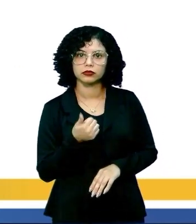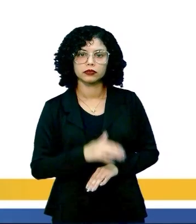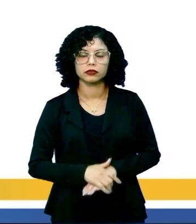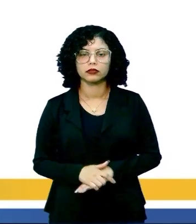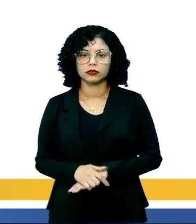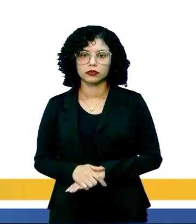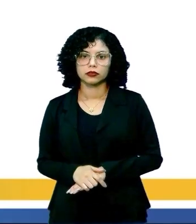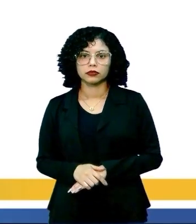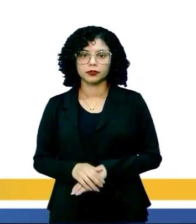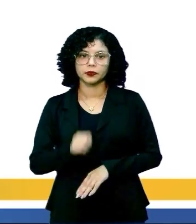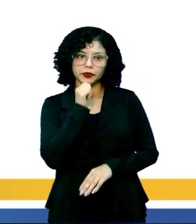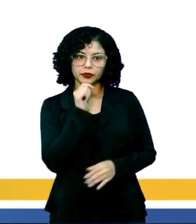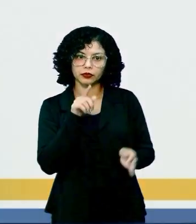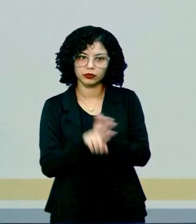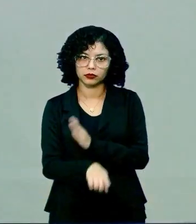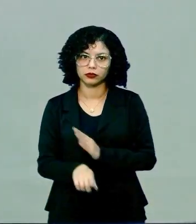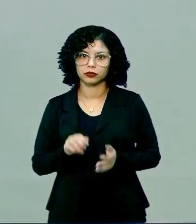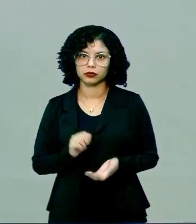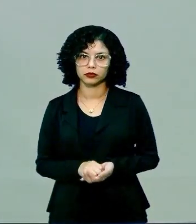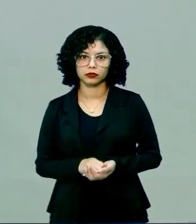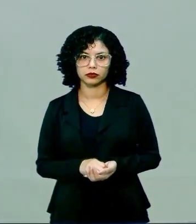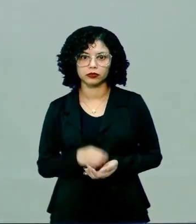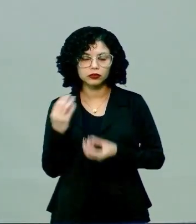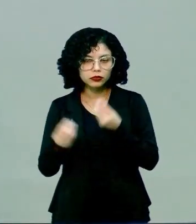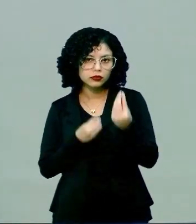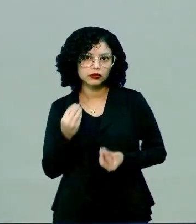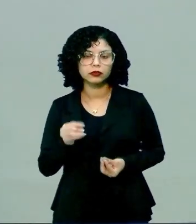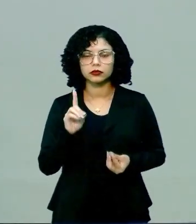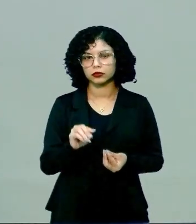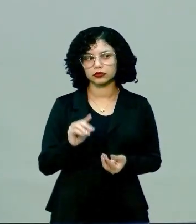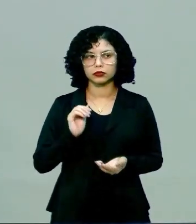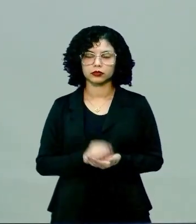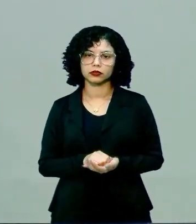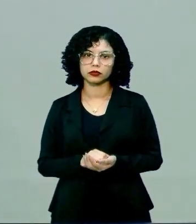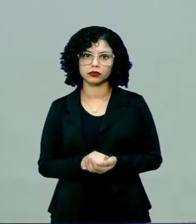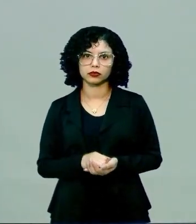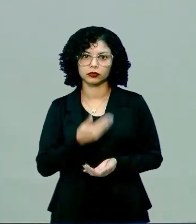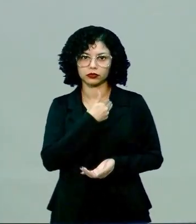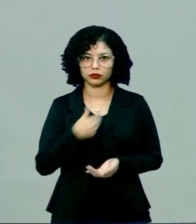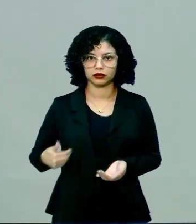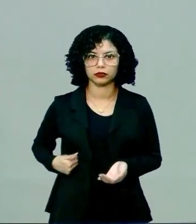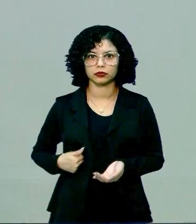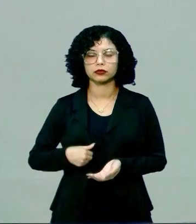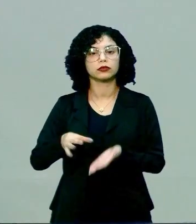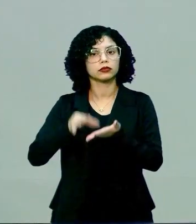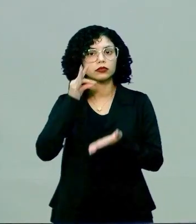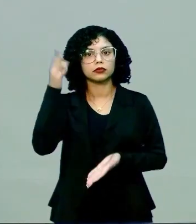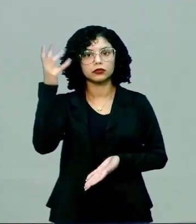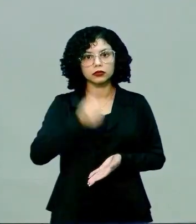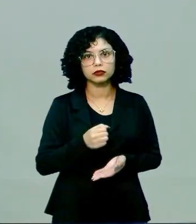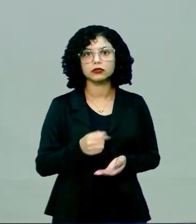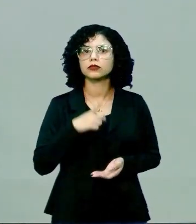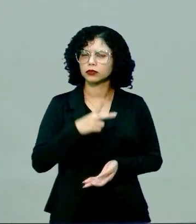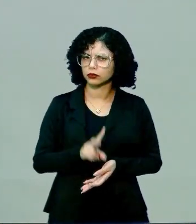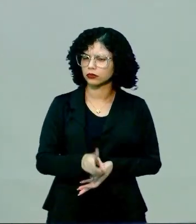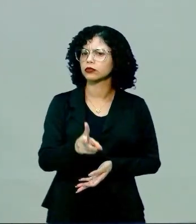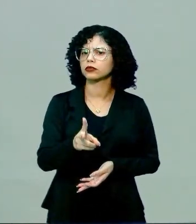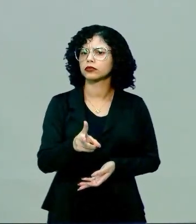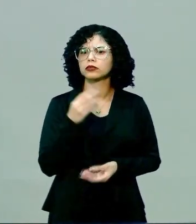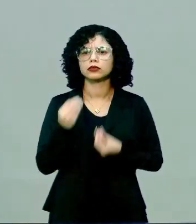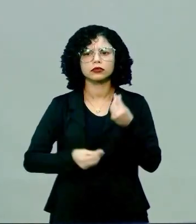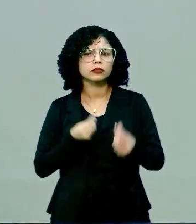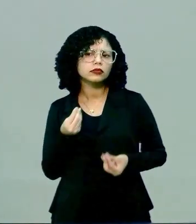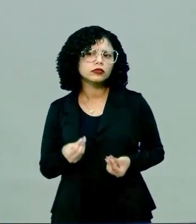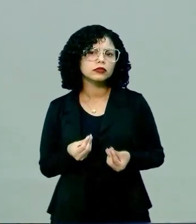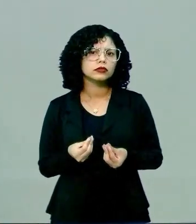mas aí você se pergunta, como é que a República do Café com Leite ela vai se manter? Como é que